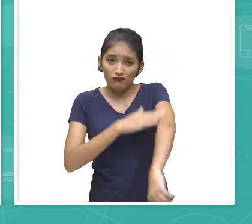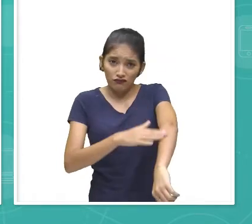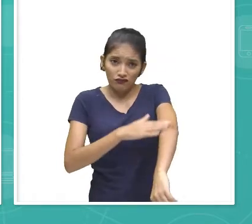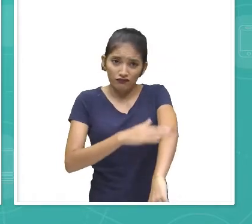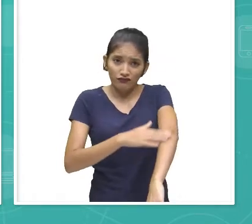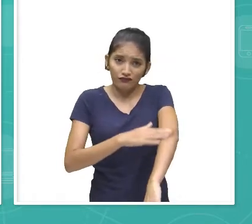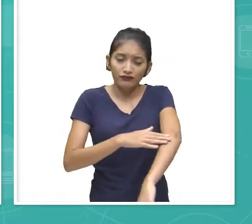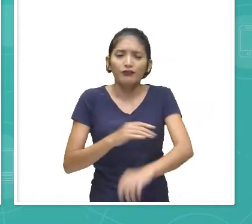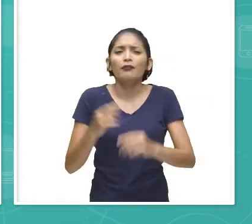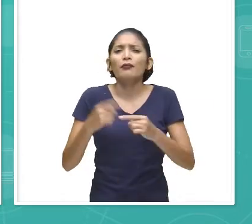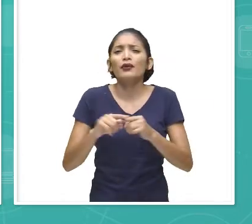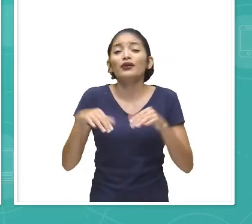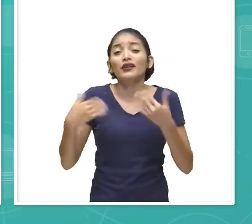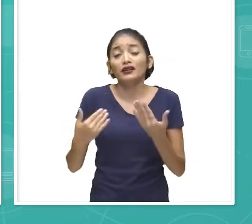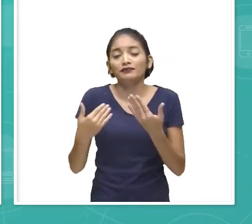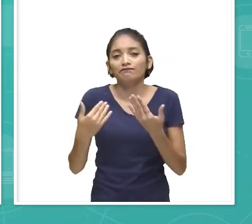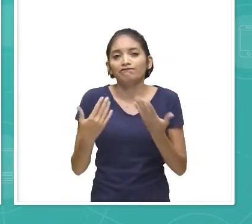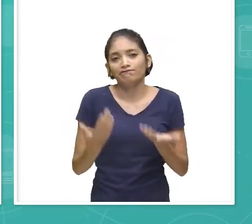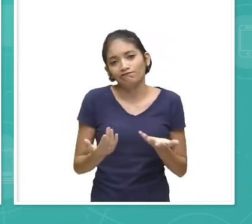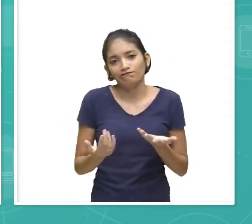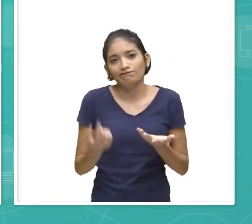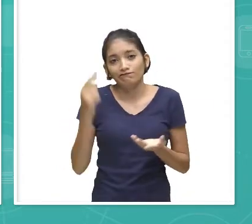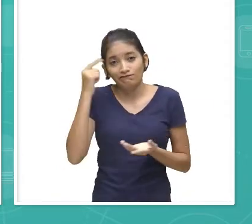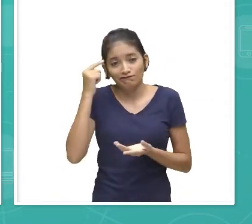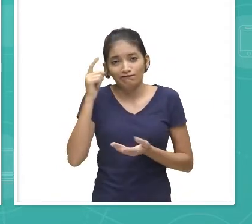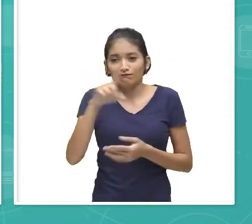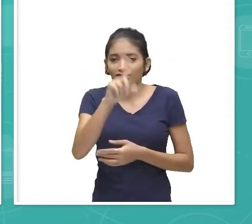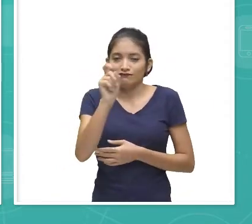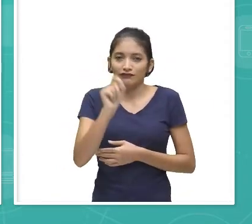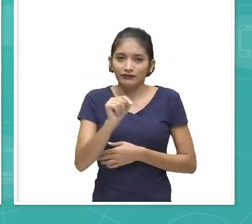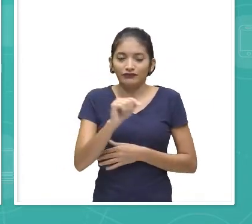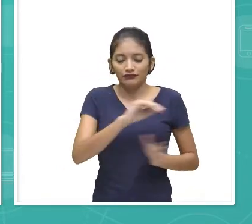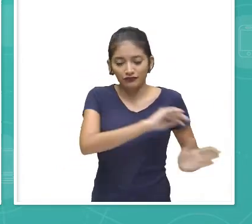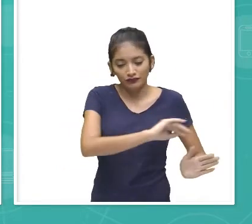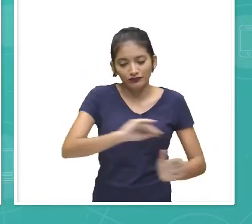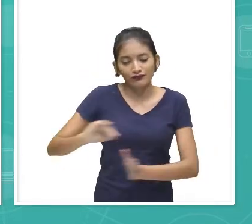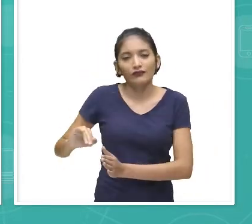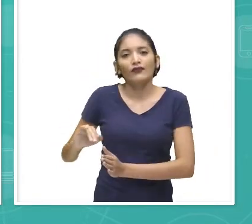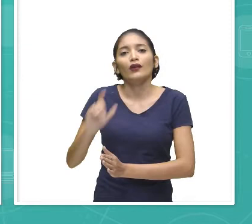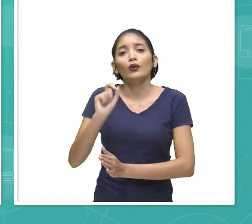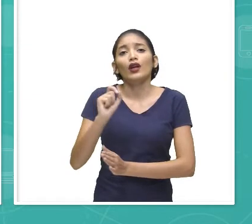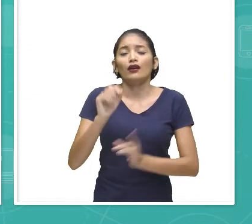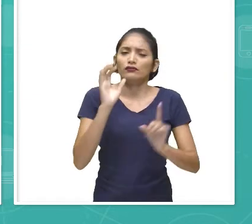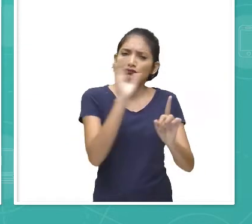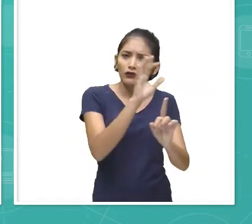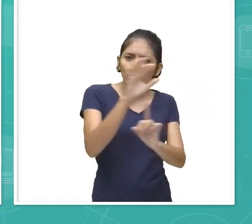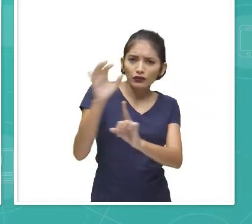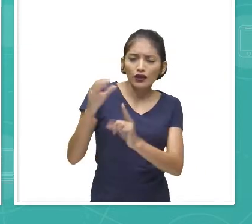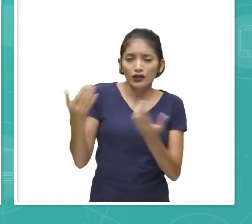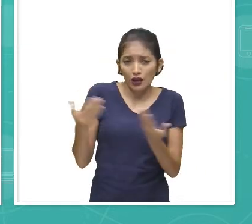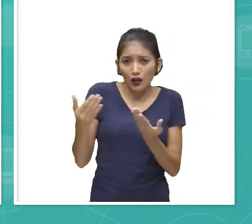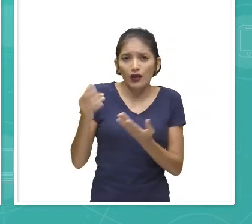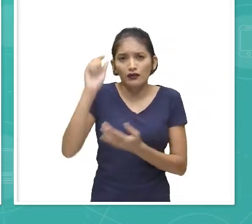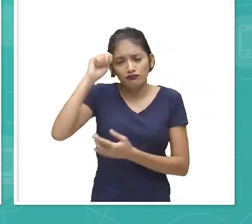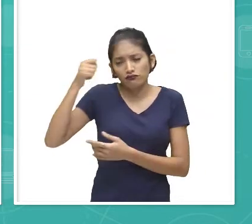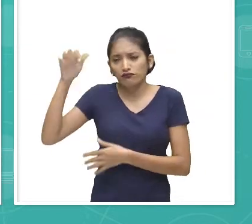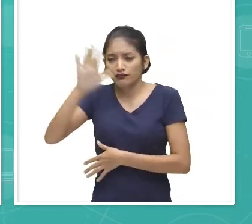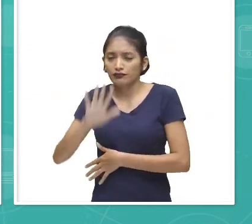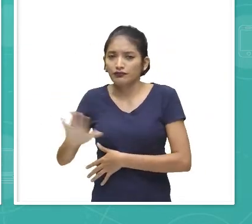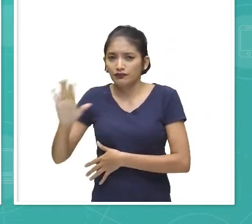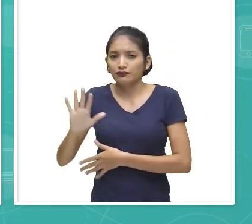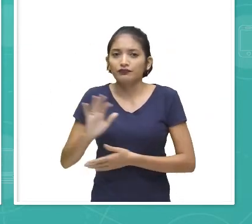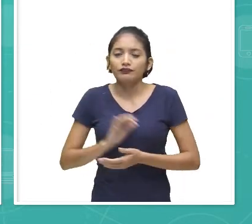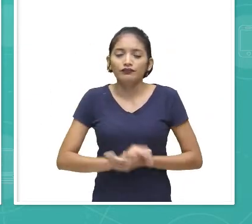a reflexão. Vamos seguir em frente e continuar aprendendo sobre as influências africanas. Vamos lá? Então agora a gente vai para